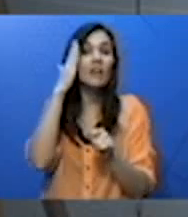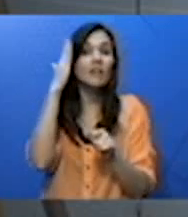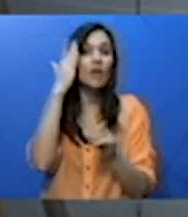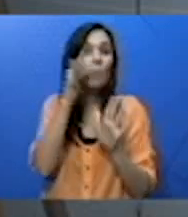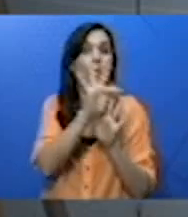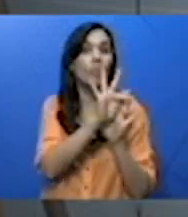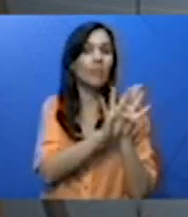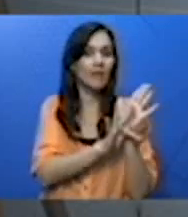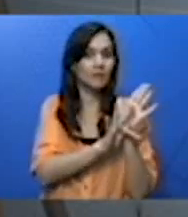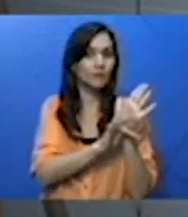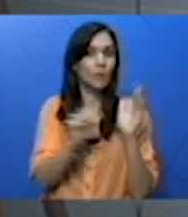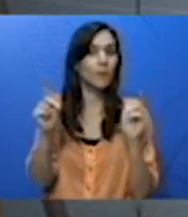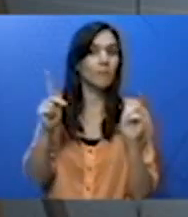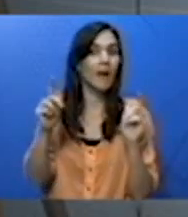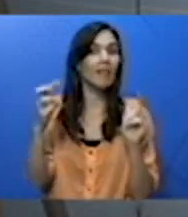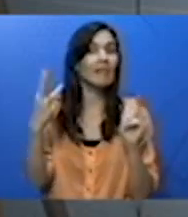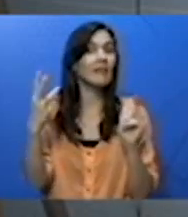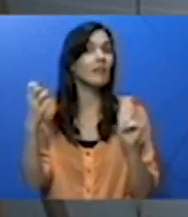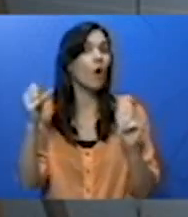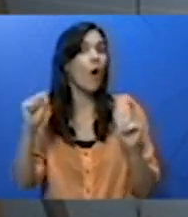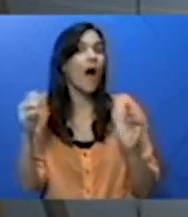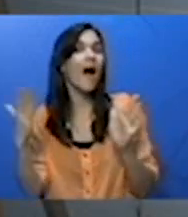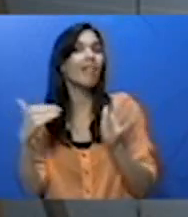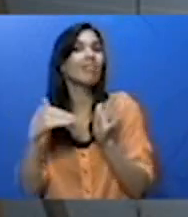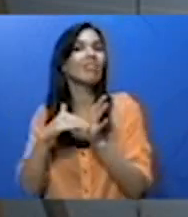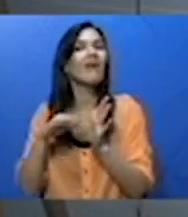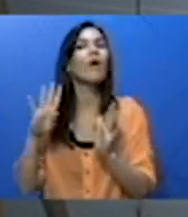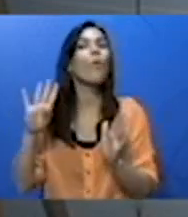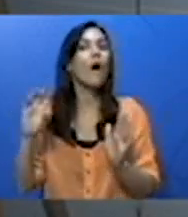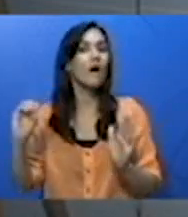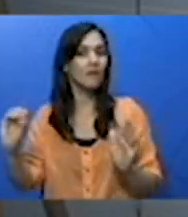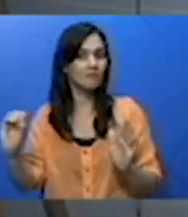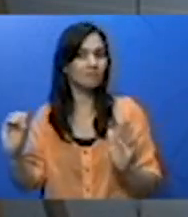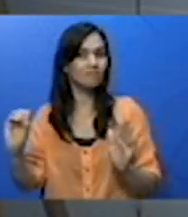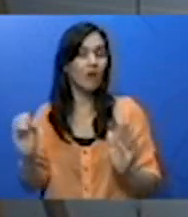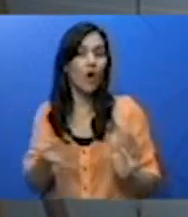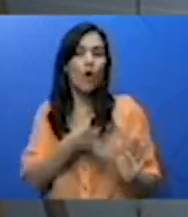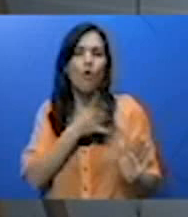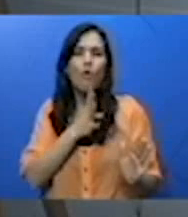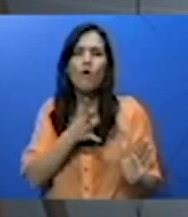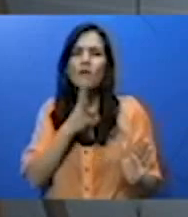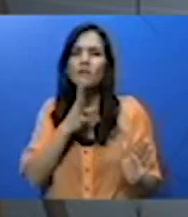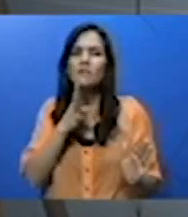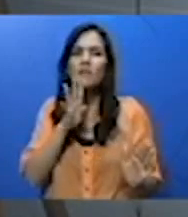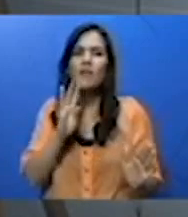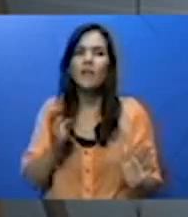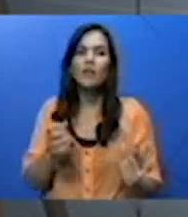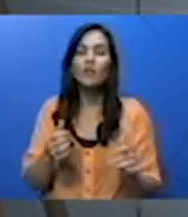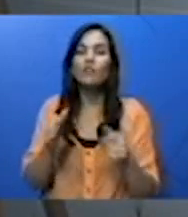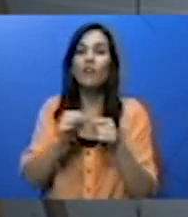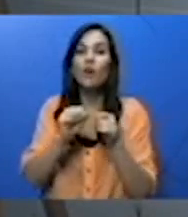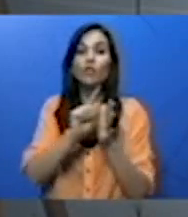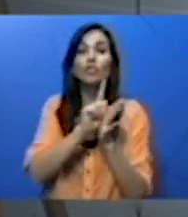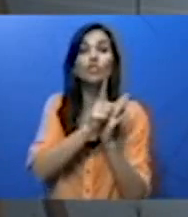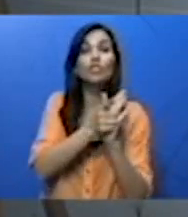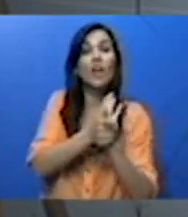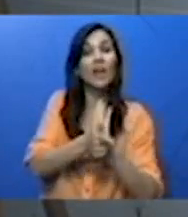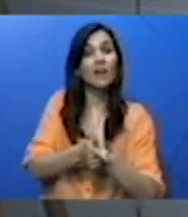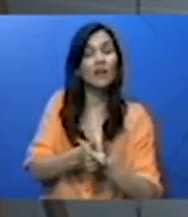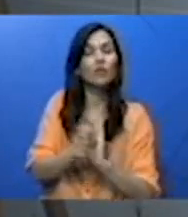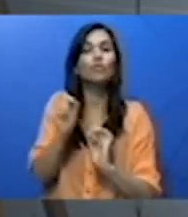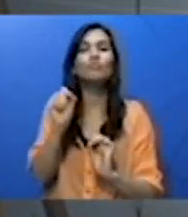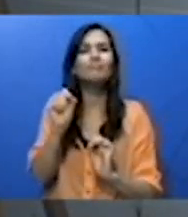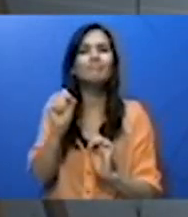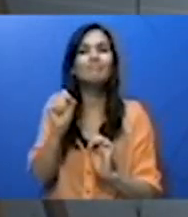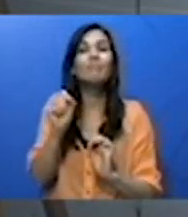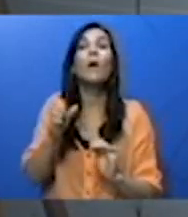páginas 38 até 40. Conhecendo e produzindo o gênero poema. Isto,